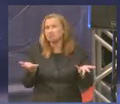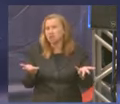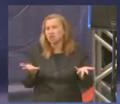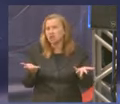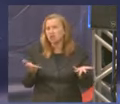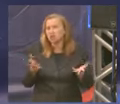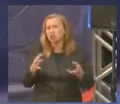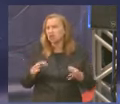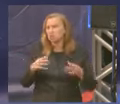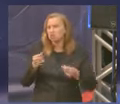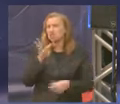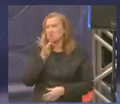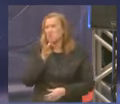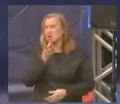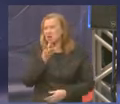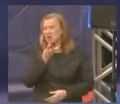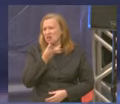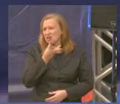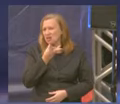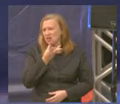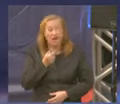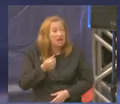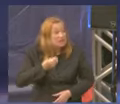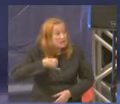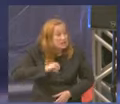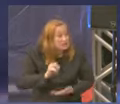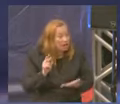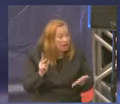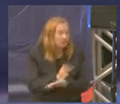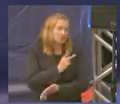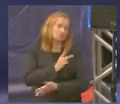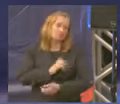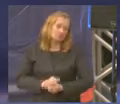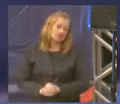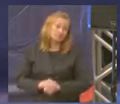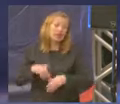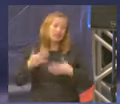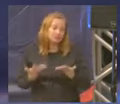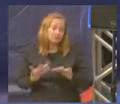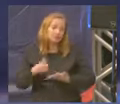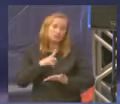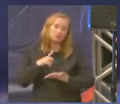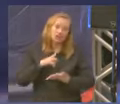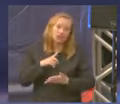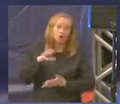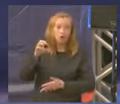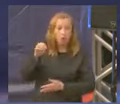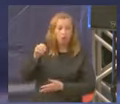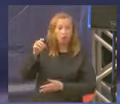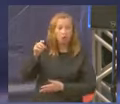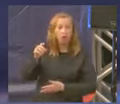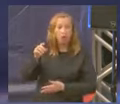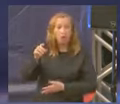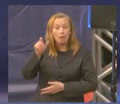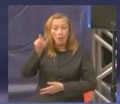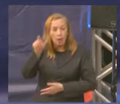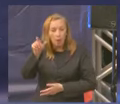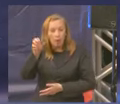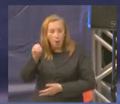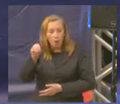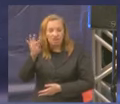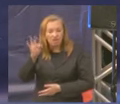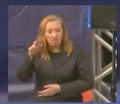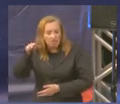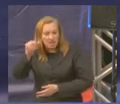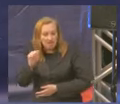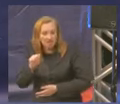isso vai demorar muito, e se acontecer. Então, você tem otimistas, você tem pessimistas, você